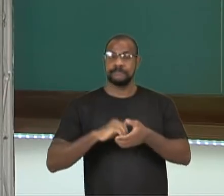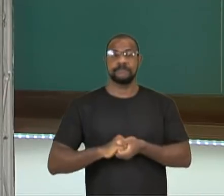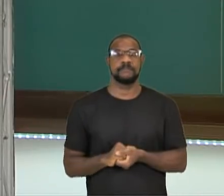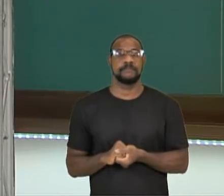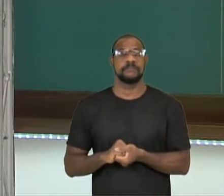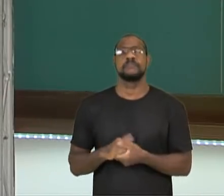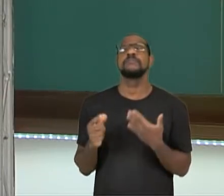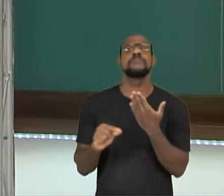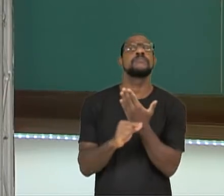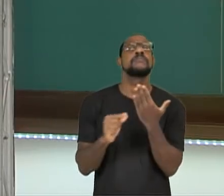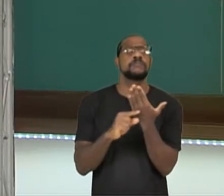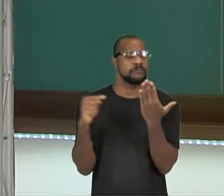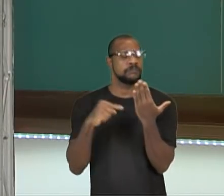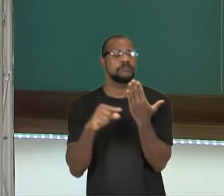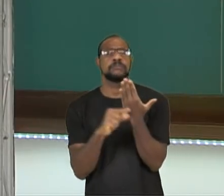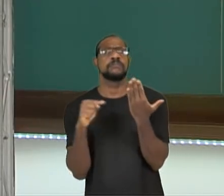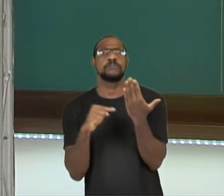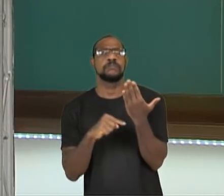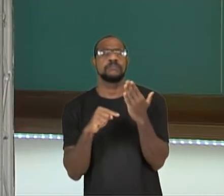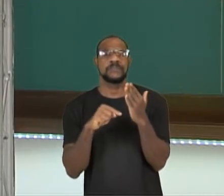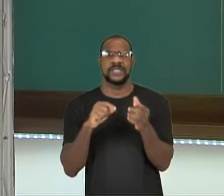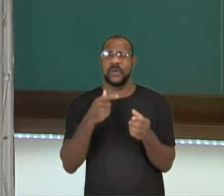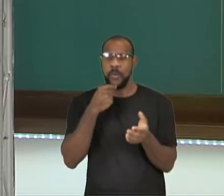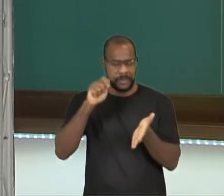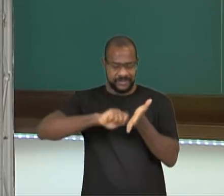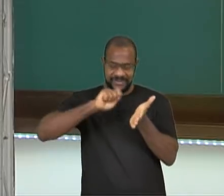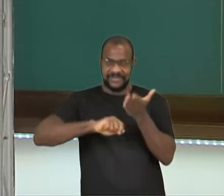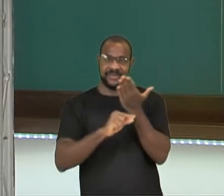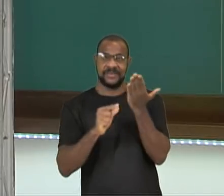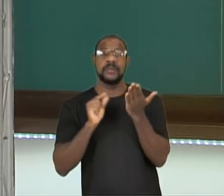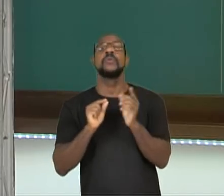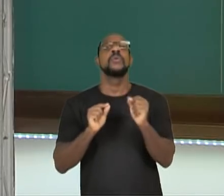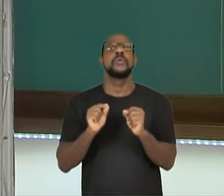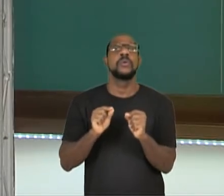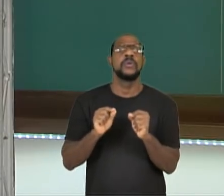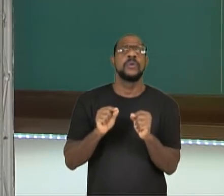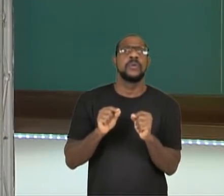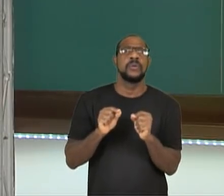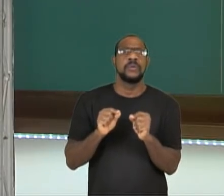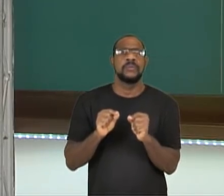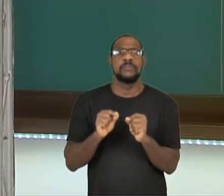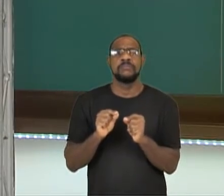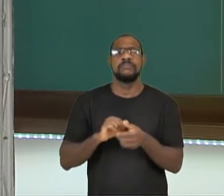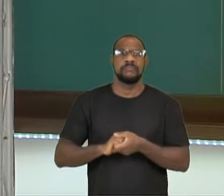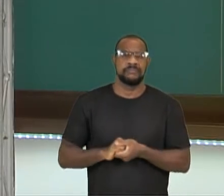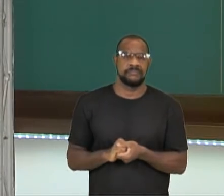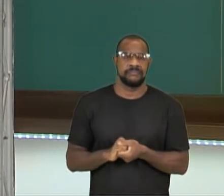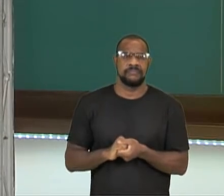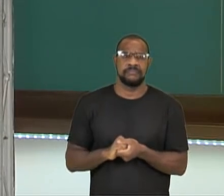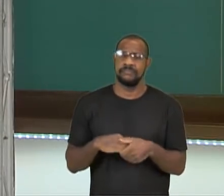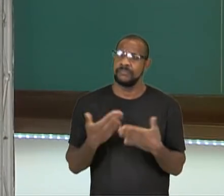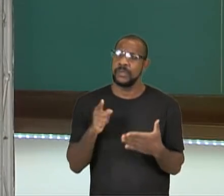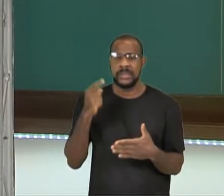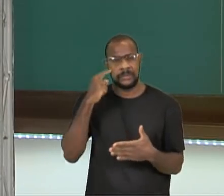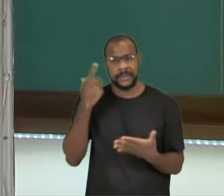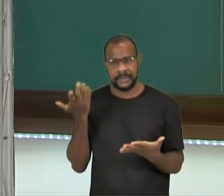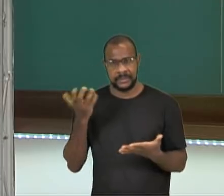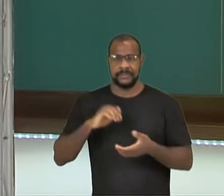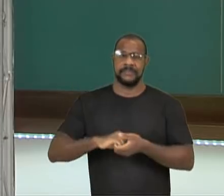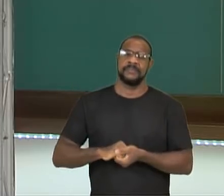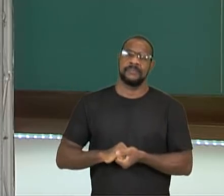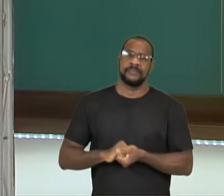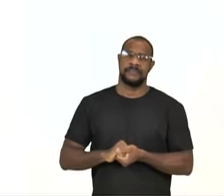o que precisava, eles me recomendaram esta solução que me atende perfeitamente, MFS, né? Que